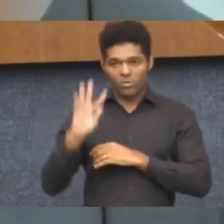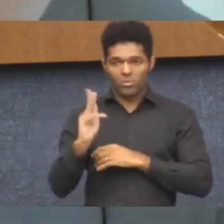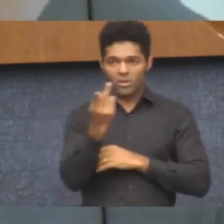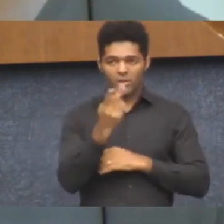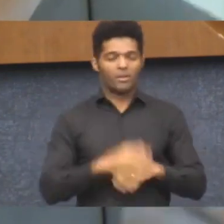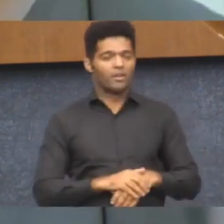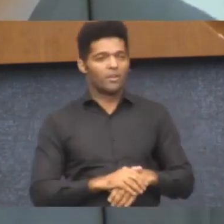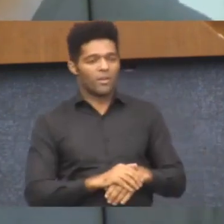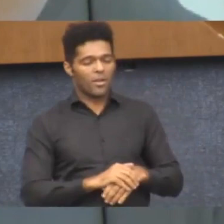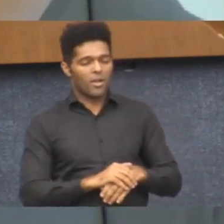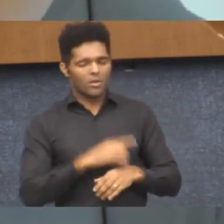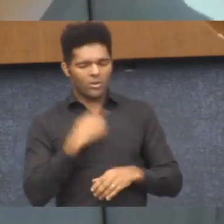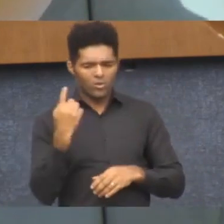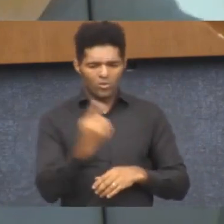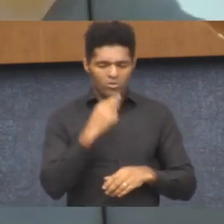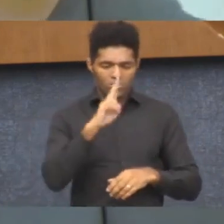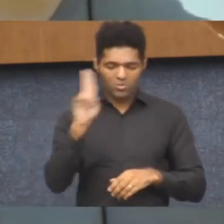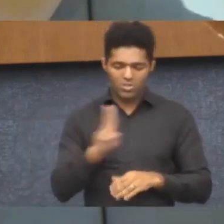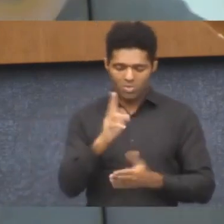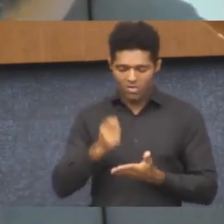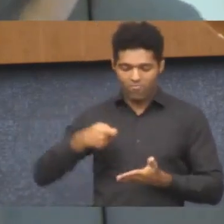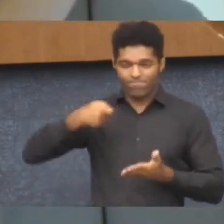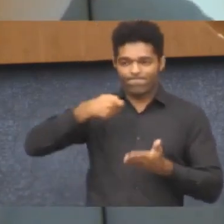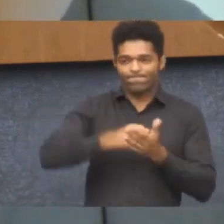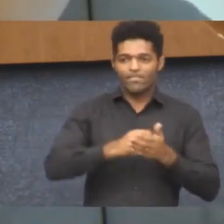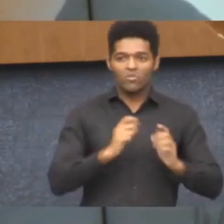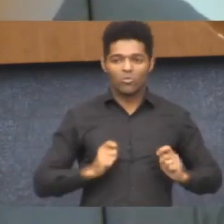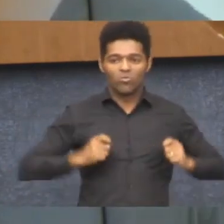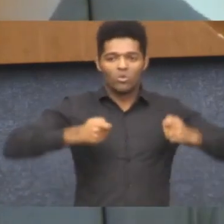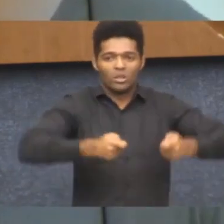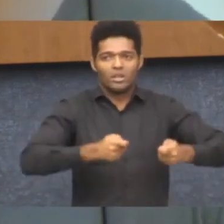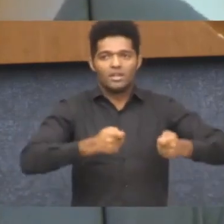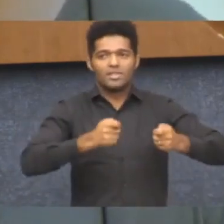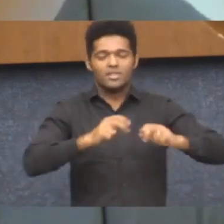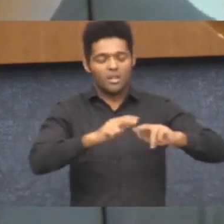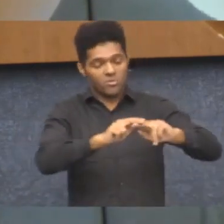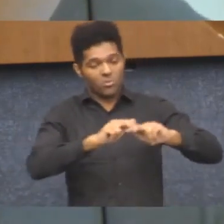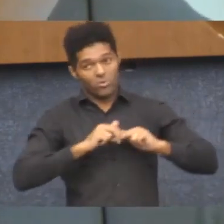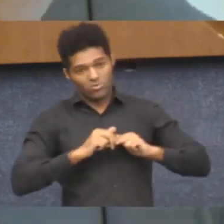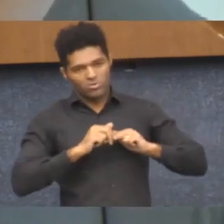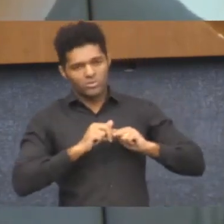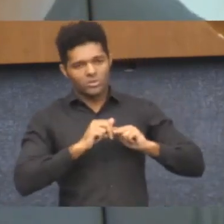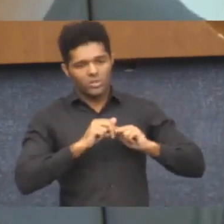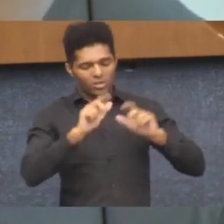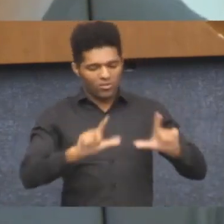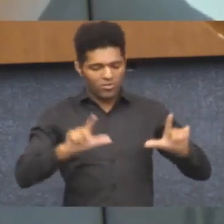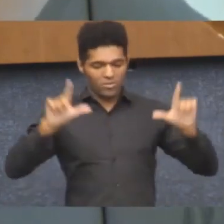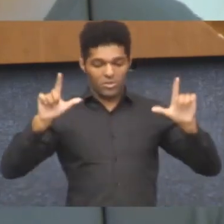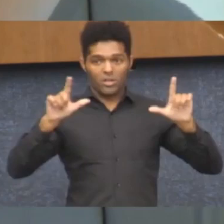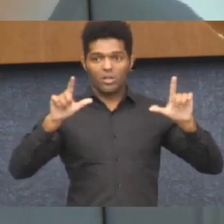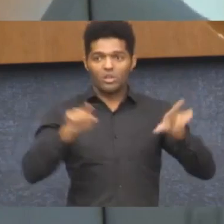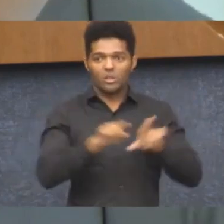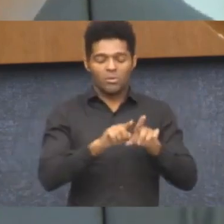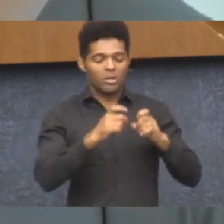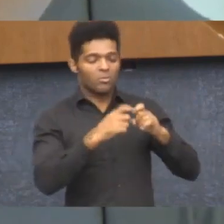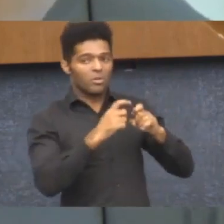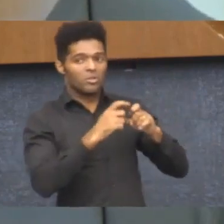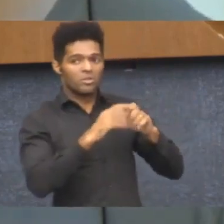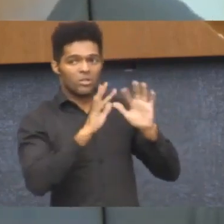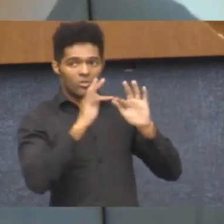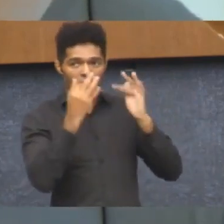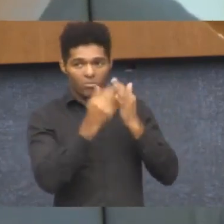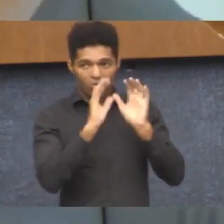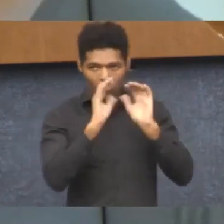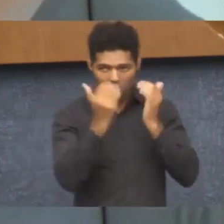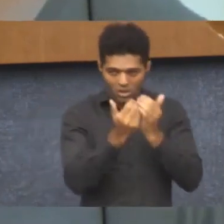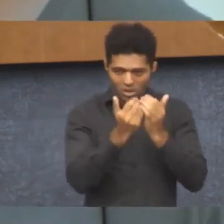gente fortalecer, né? Seja pela visibilidade, né, que a medicina de família e comunidade pode ter,